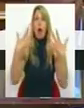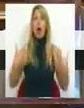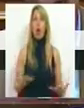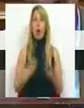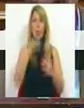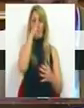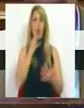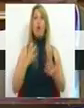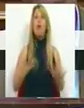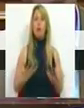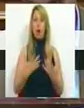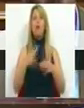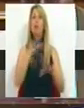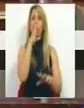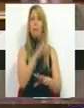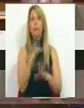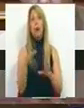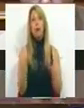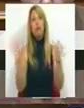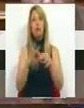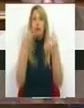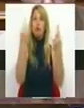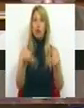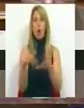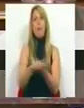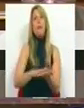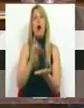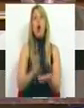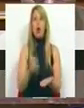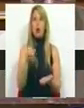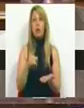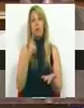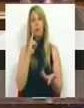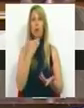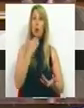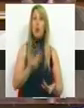com base em evidências científicas e não movido por quaisquer razões